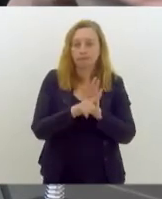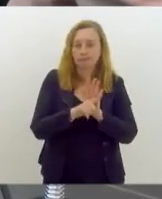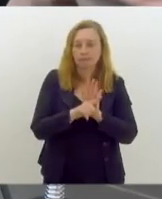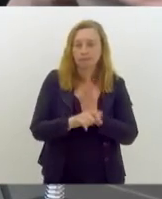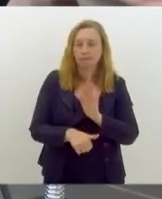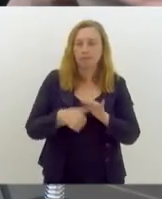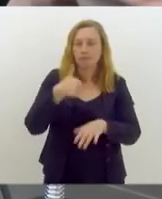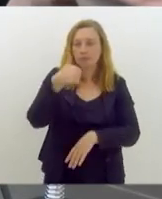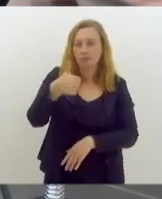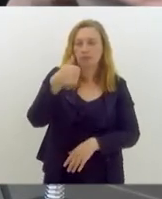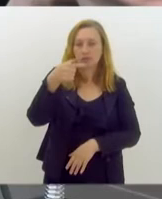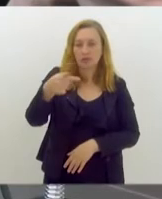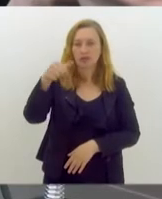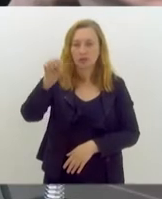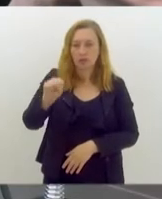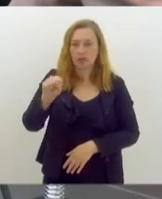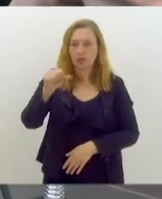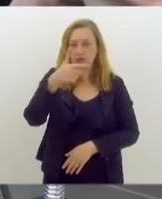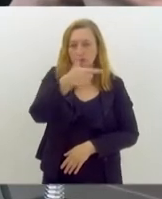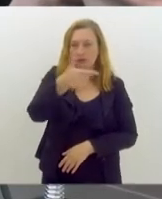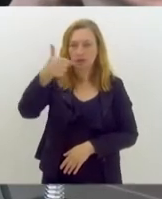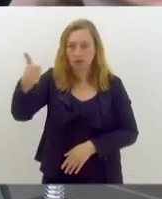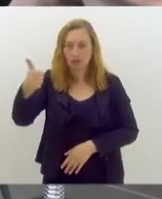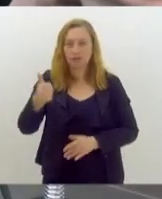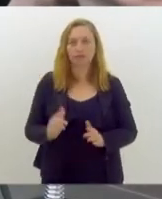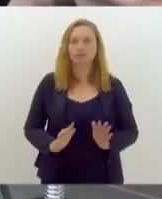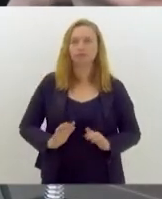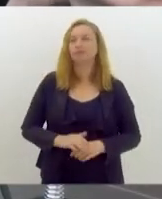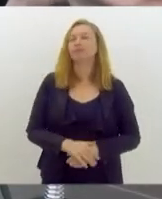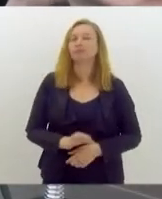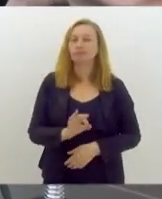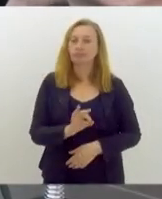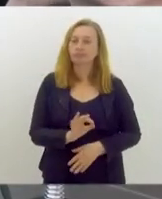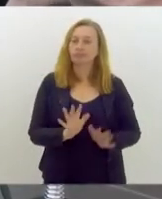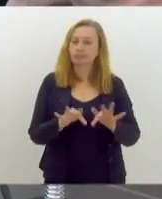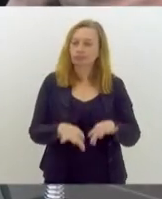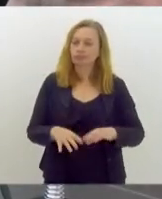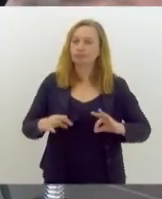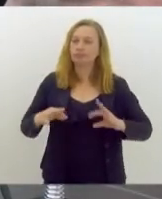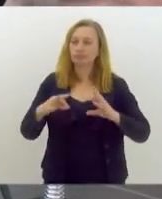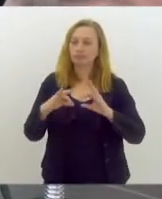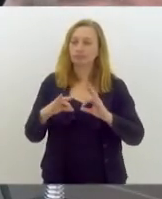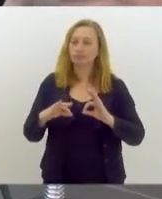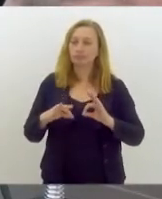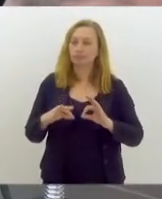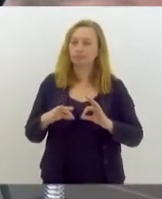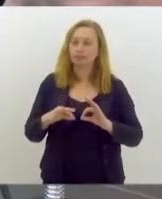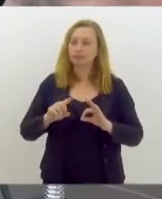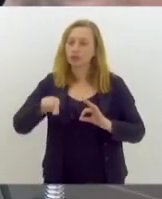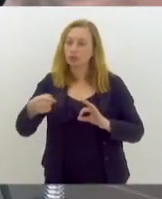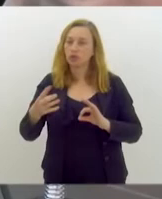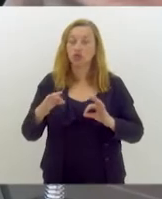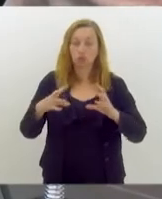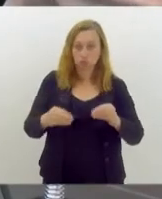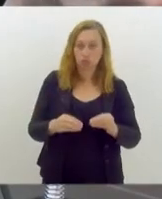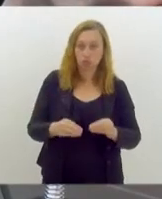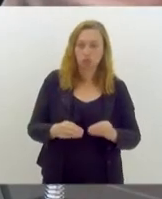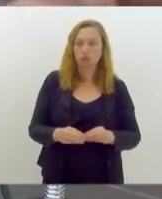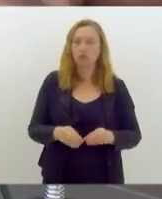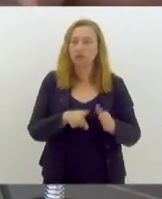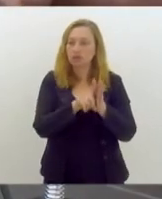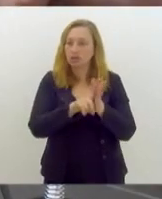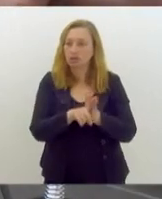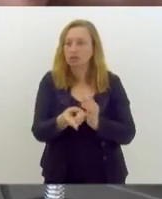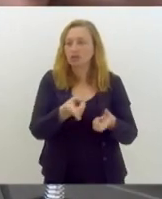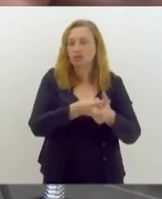178 de 21 e finalmente depois dessa histórico entra na análise